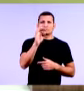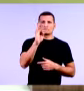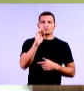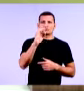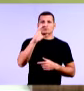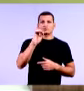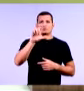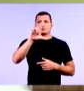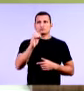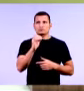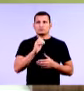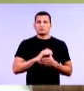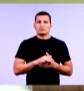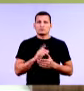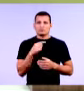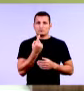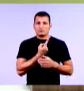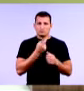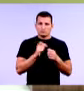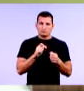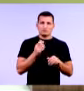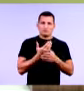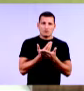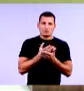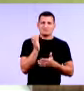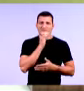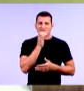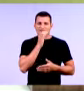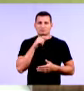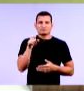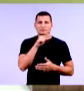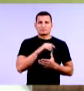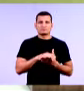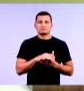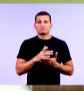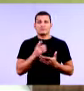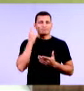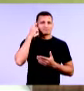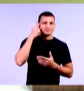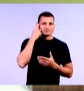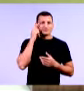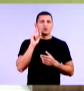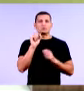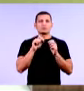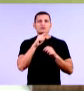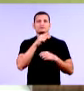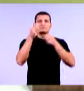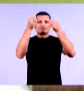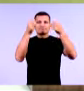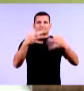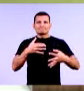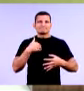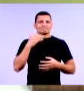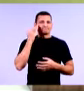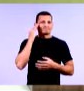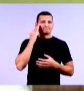isso? Se nós fizermos a aula muito rapidamente, vocês vão ficar pensando, o que eles estão dizendo? Mas se a gente pensar muito